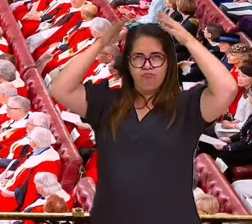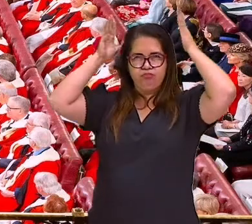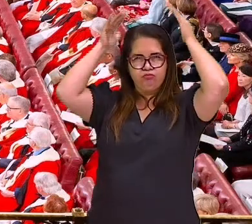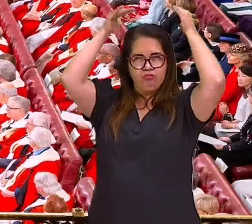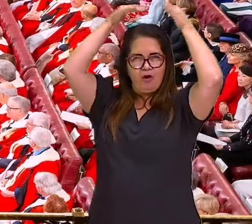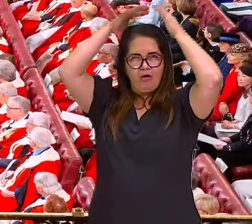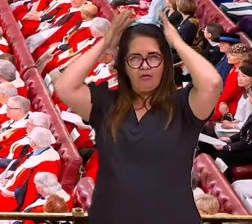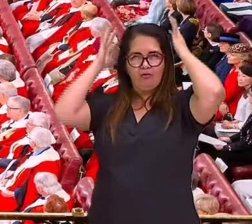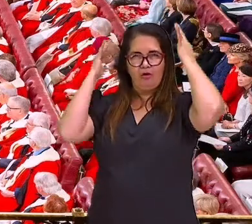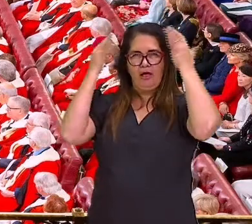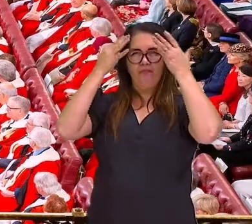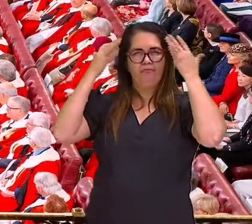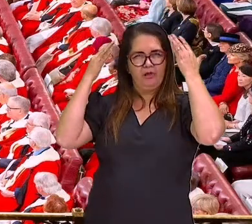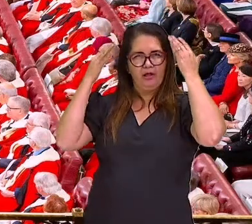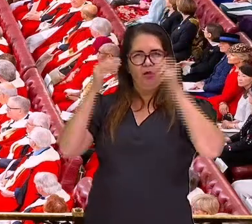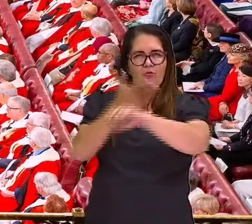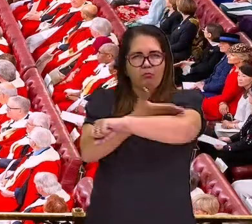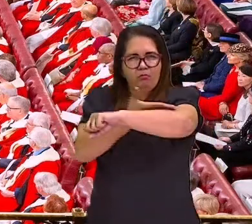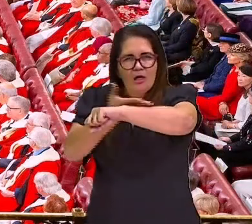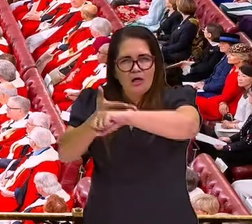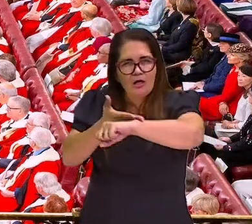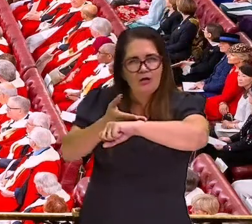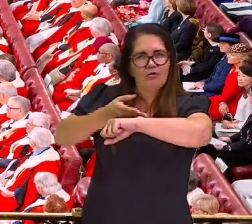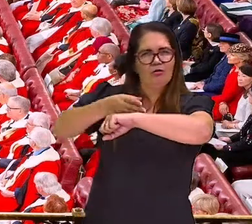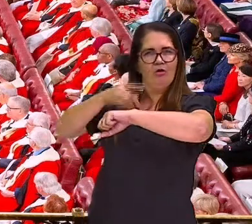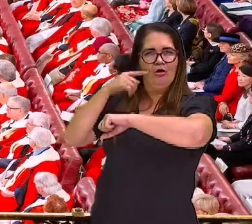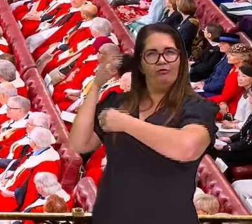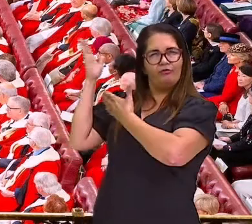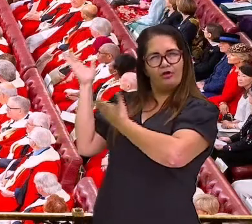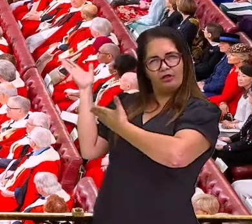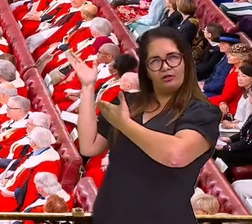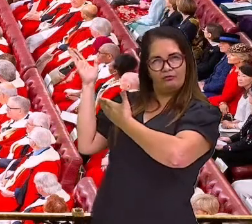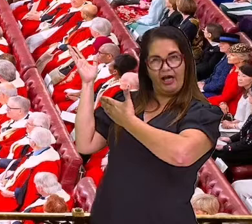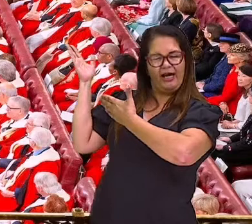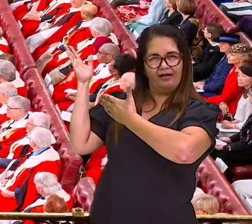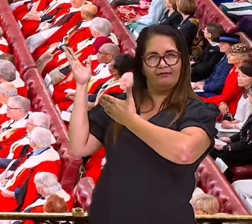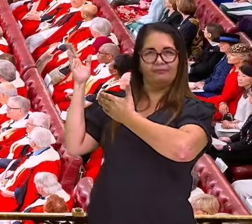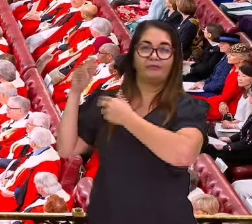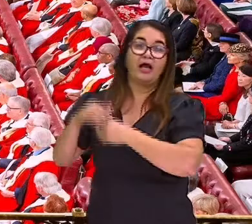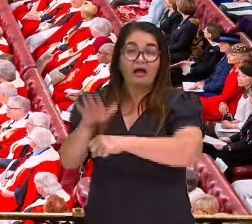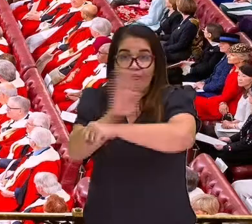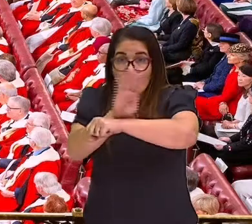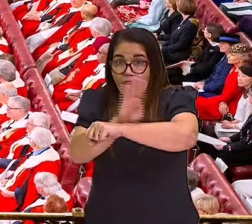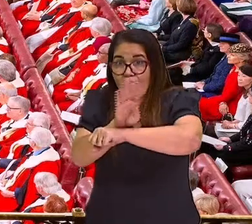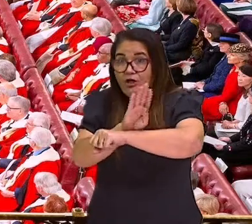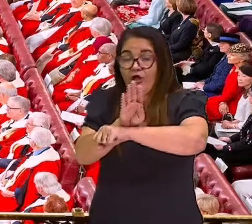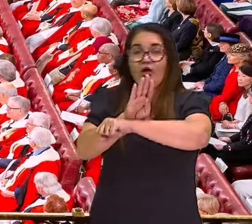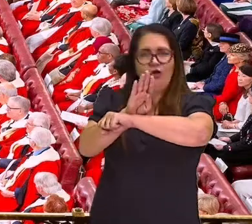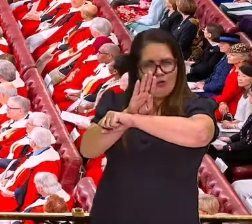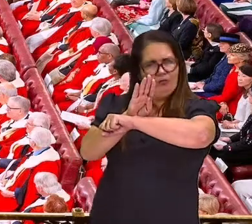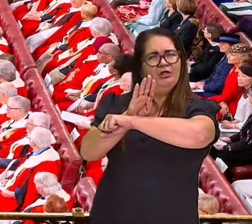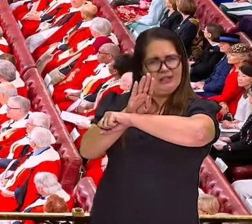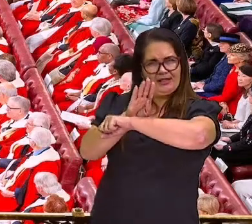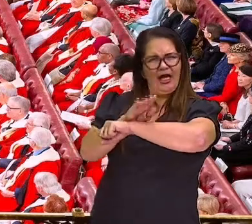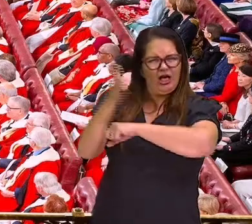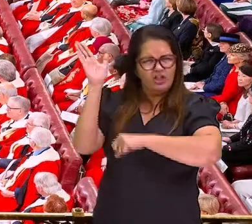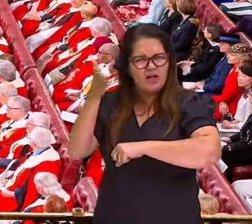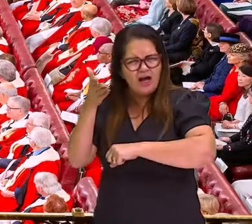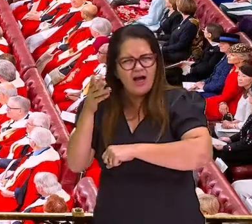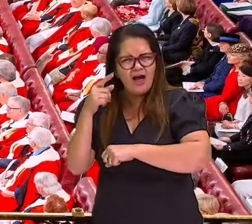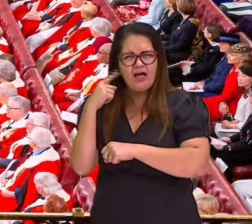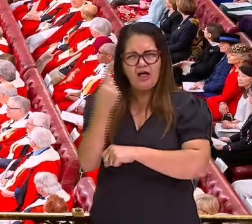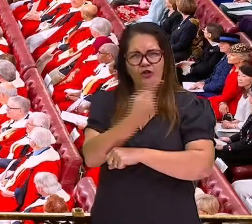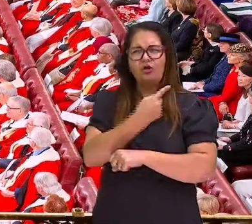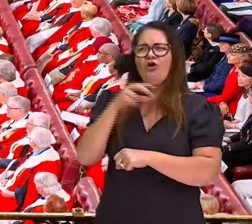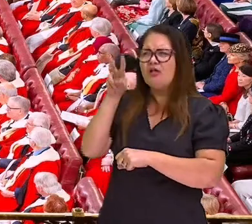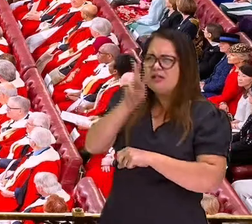sempre vamos ver esse modelo em filmes antigos, e também muitas cortes